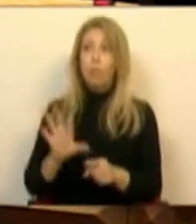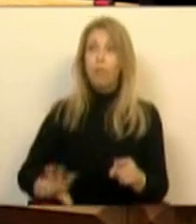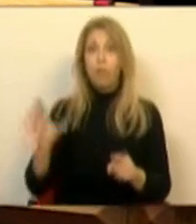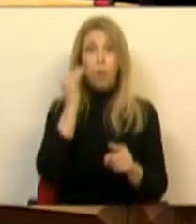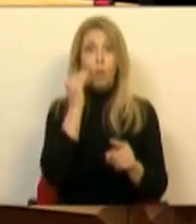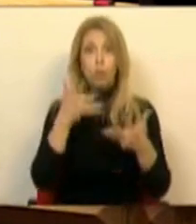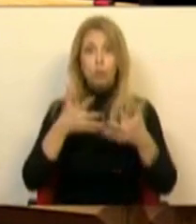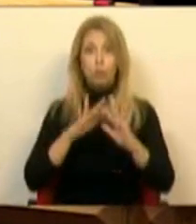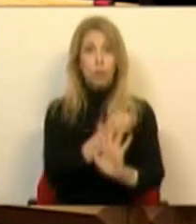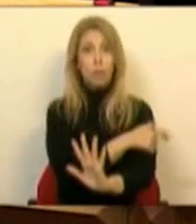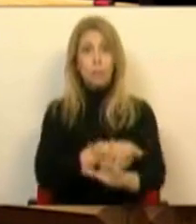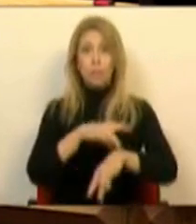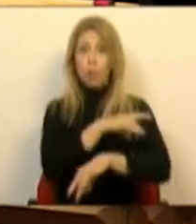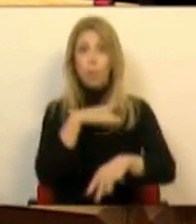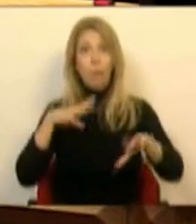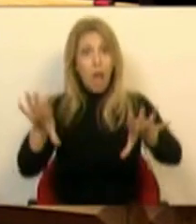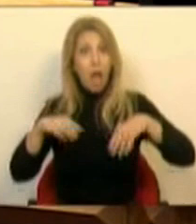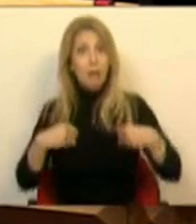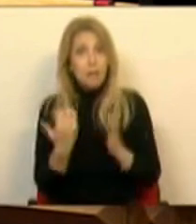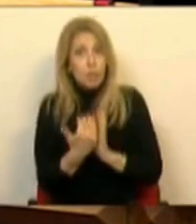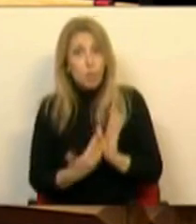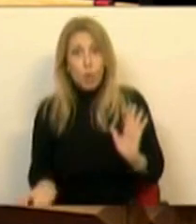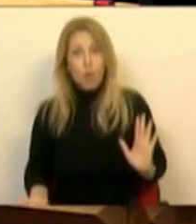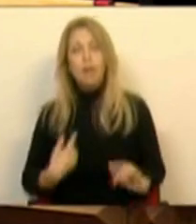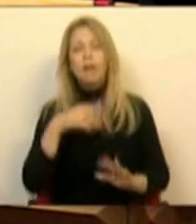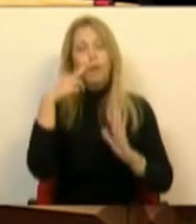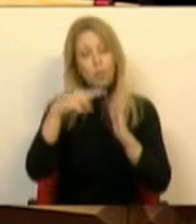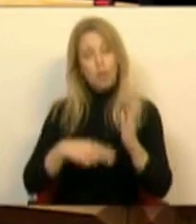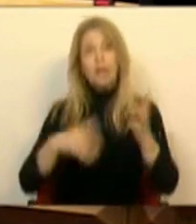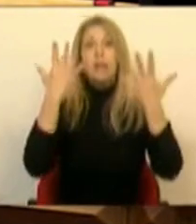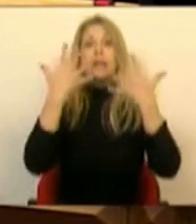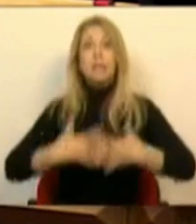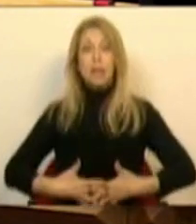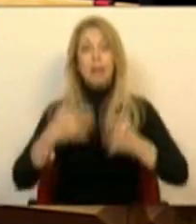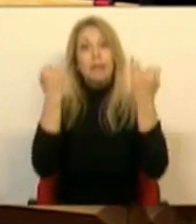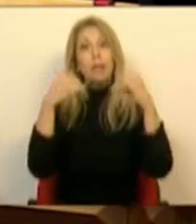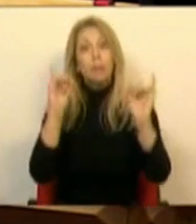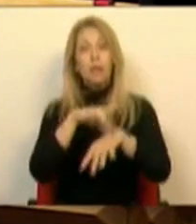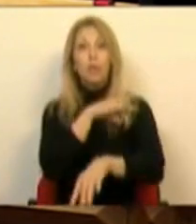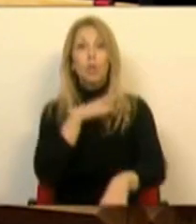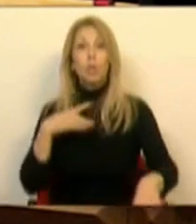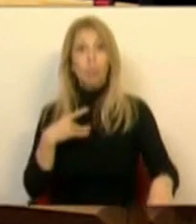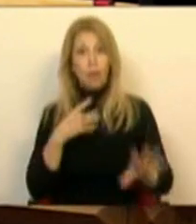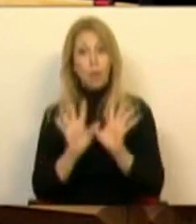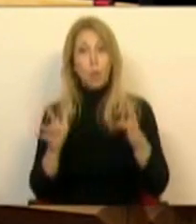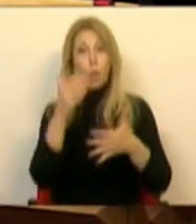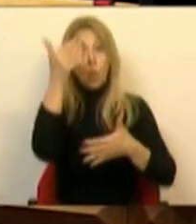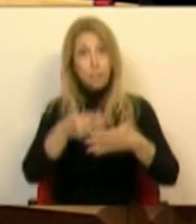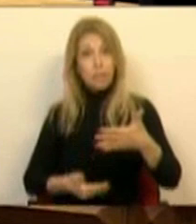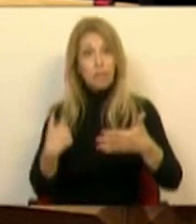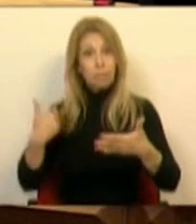pelas estruturas representativas dos médicos. E passo a citar. O Sindicato Independente dos Médicos, num comunicado existente no seu website naquela